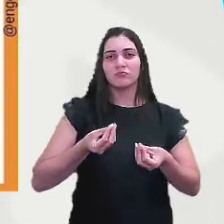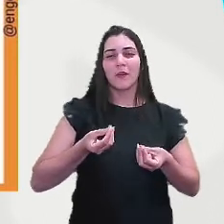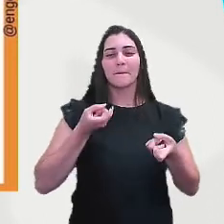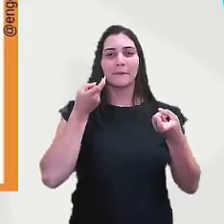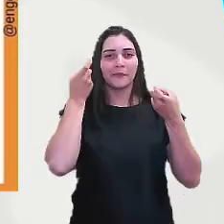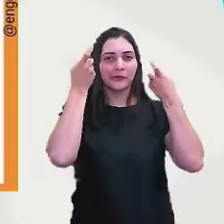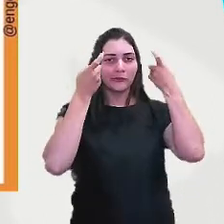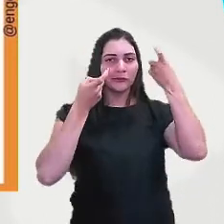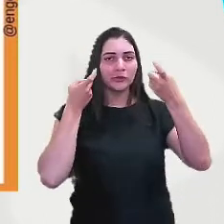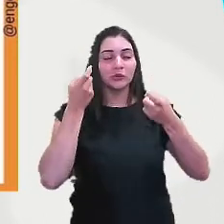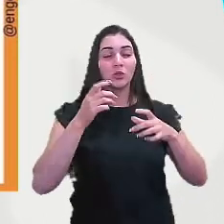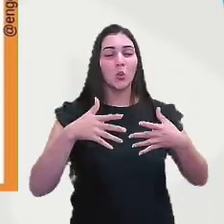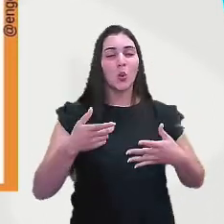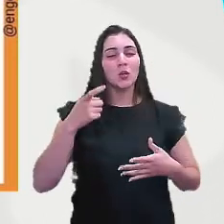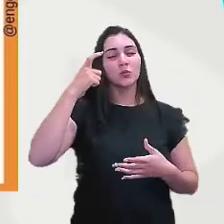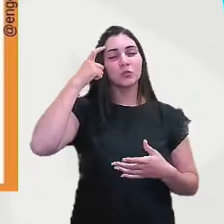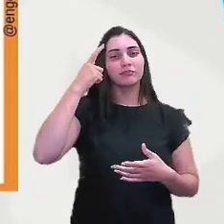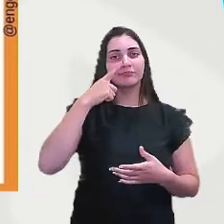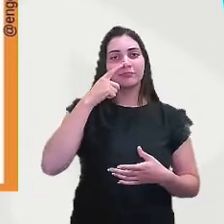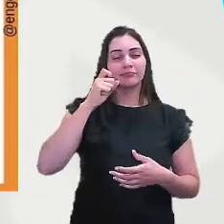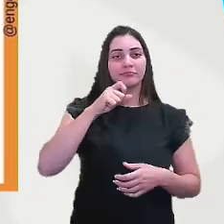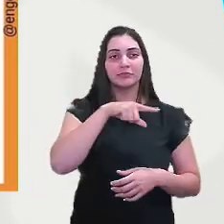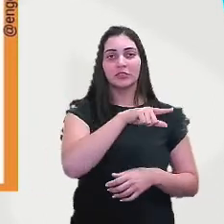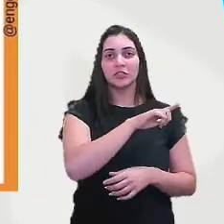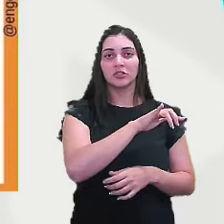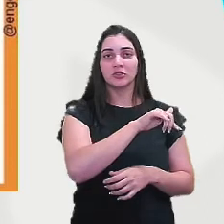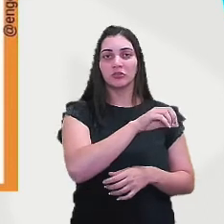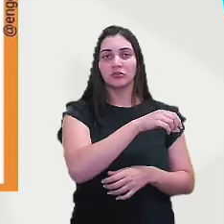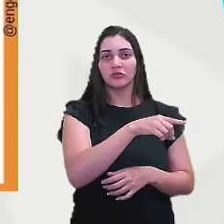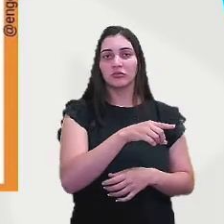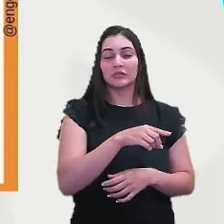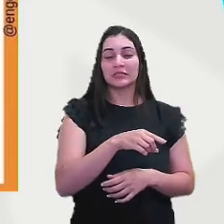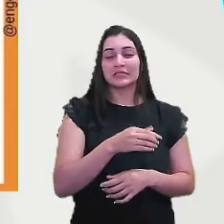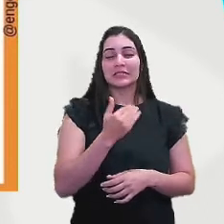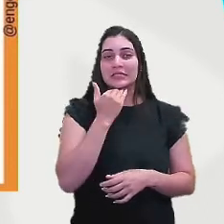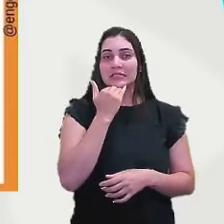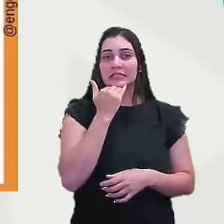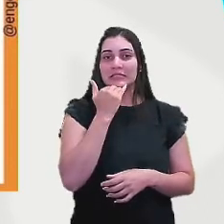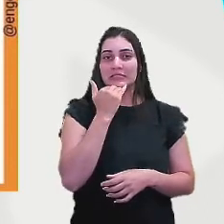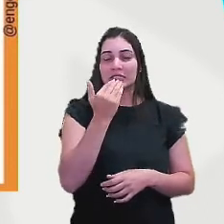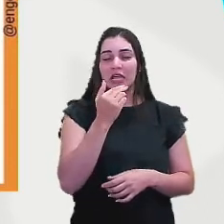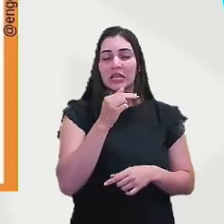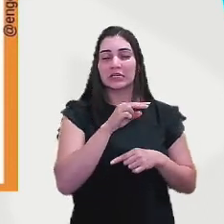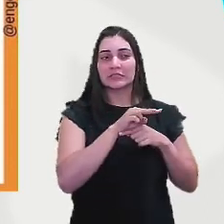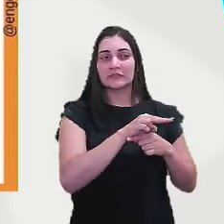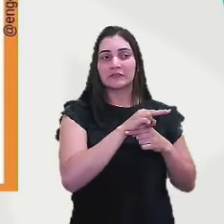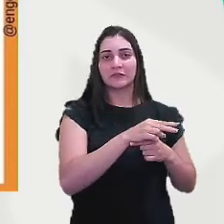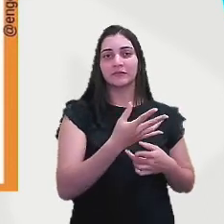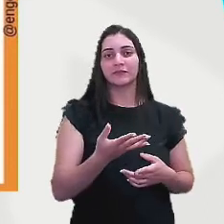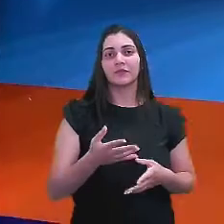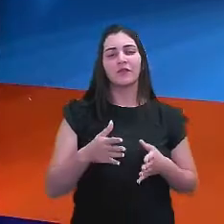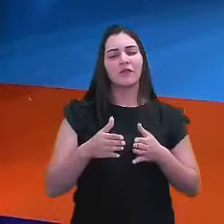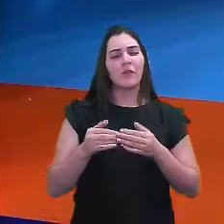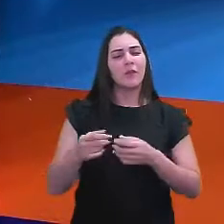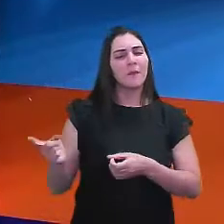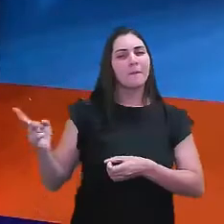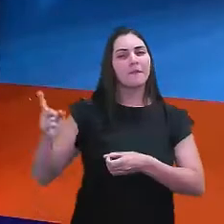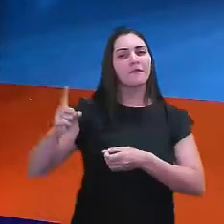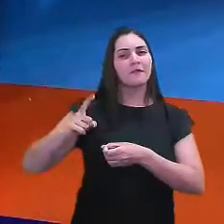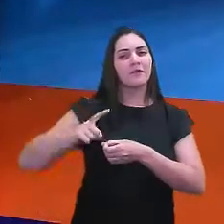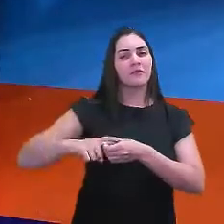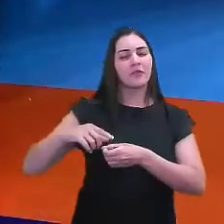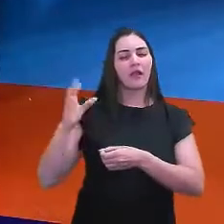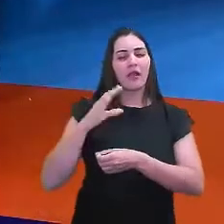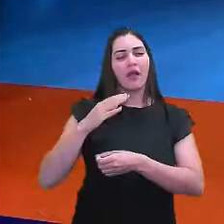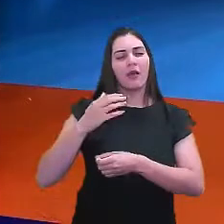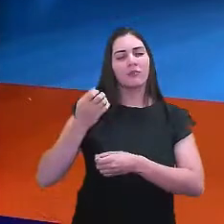quando a gente pensa em lixão. E aí, sem monitoramento ou fiscalização. Vou pedir para a produção voltar aqui rapidinho comigo, para eu fazer aqui